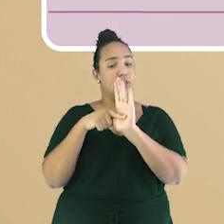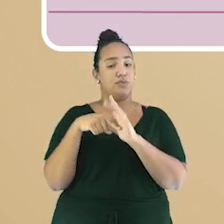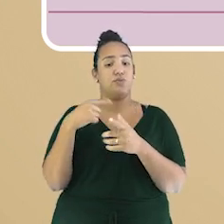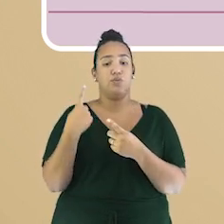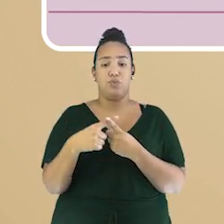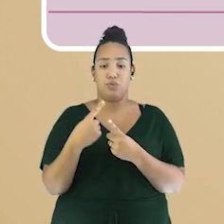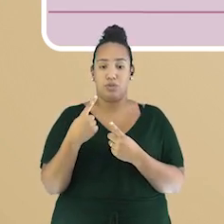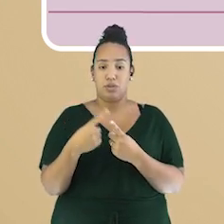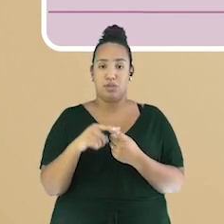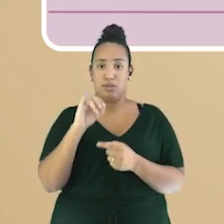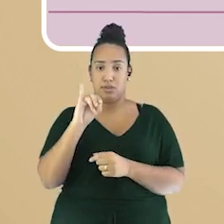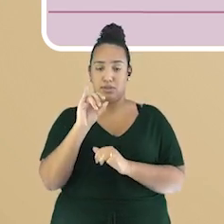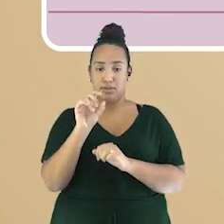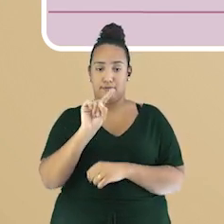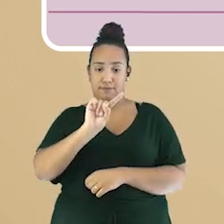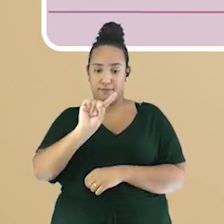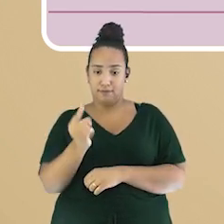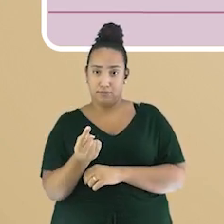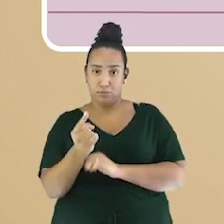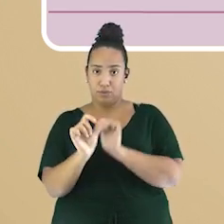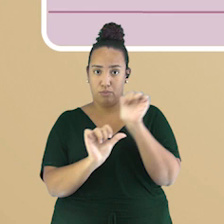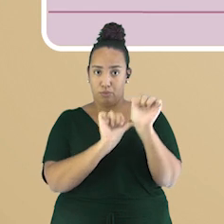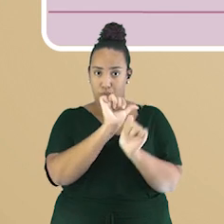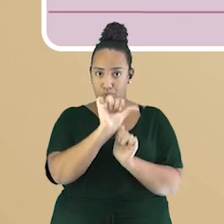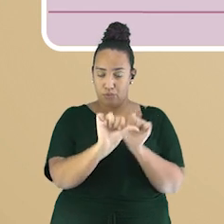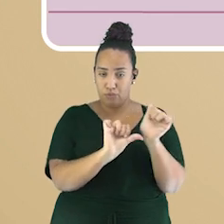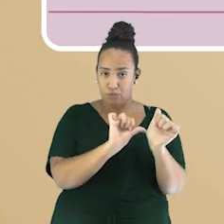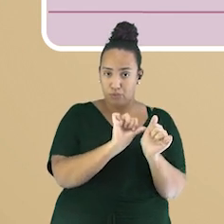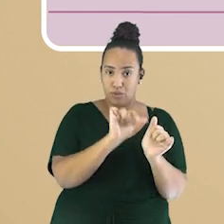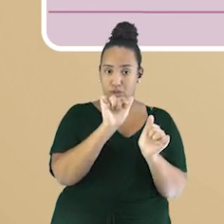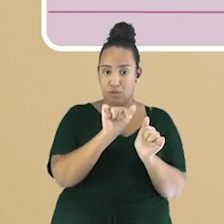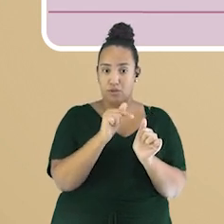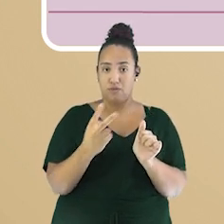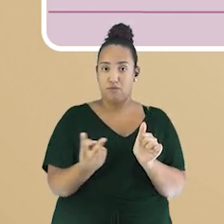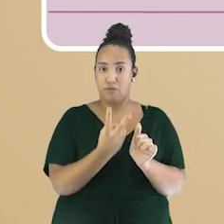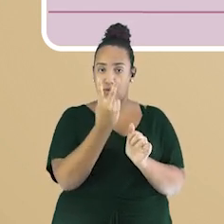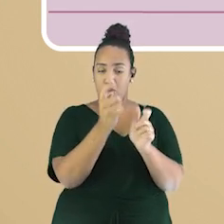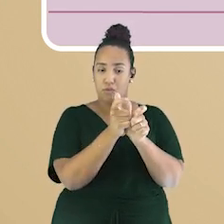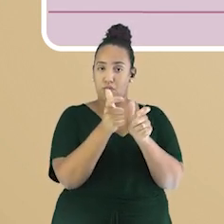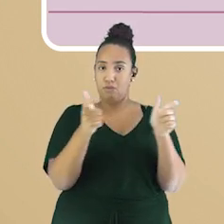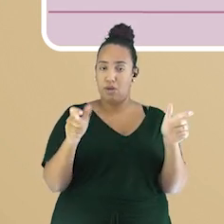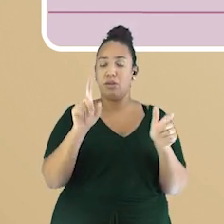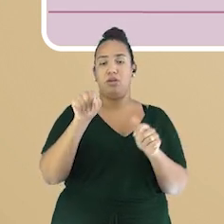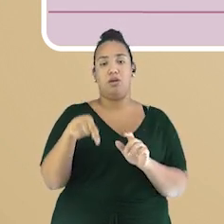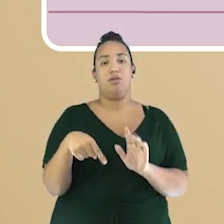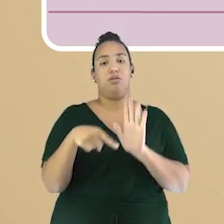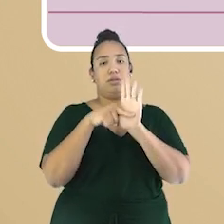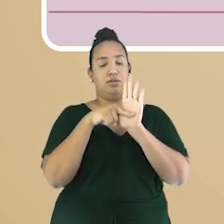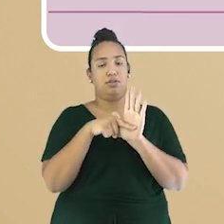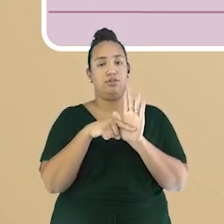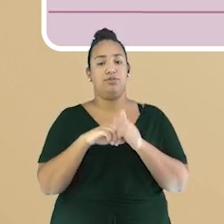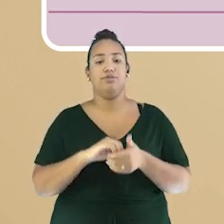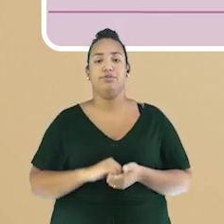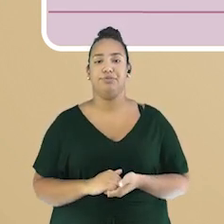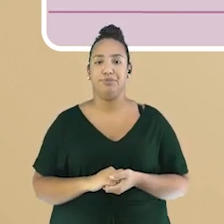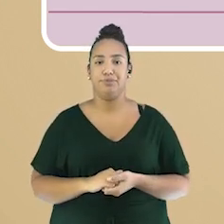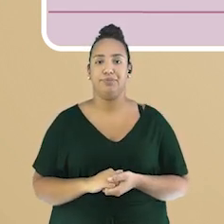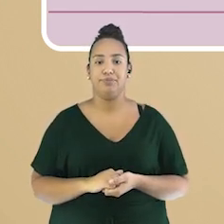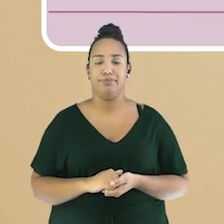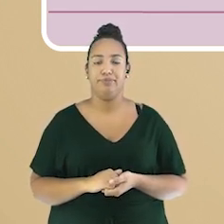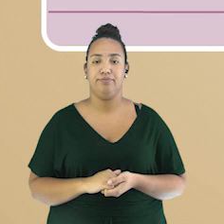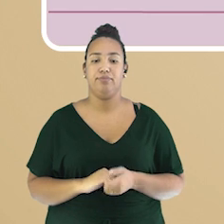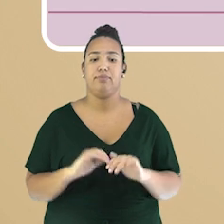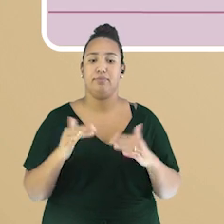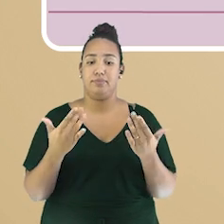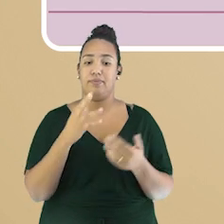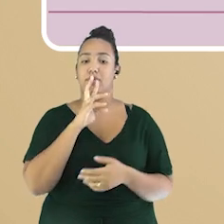que deslocamos a vírgula e esse valor aumenta, o expoente será negativo. Logo, o resultado